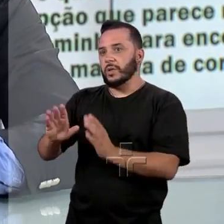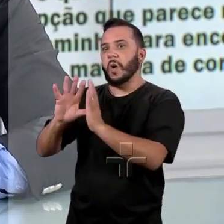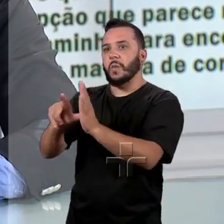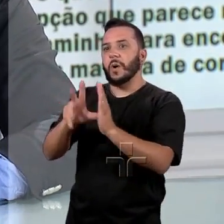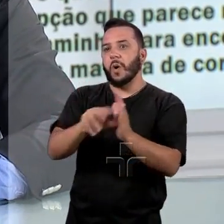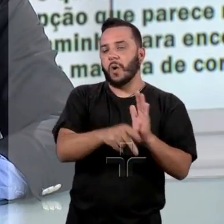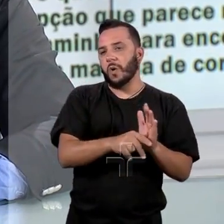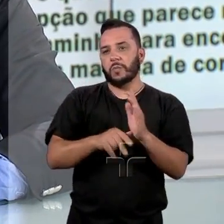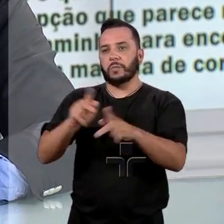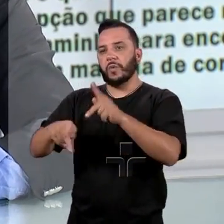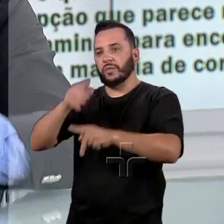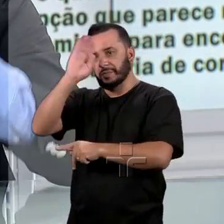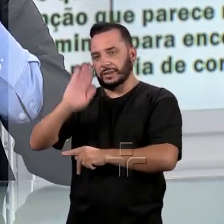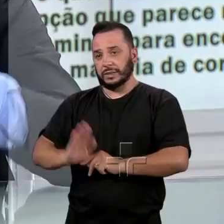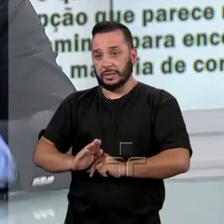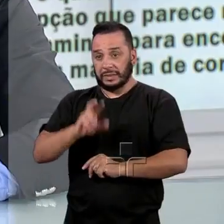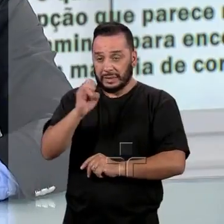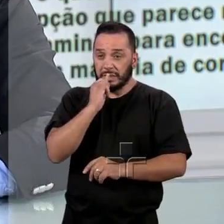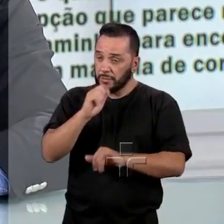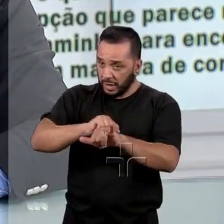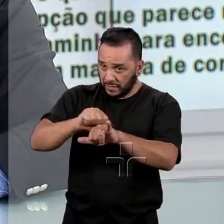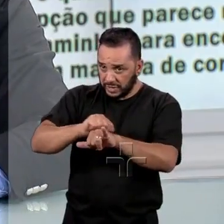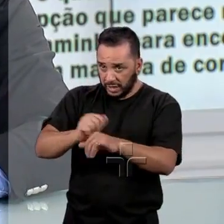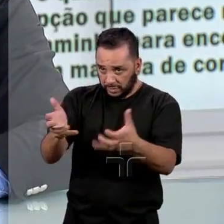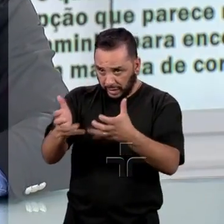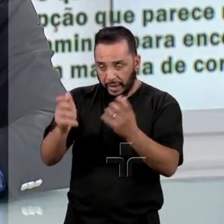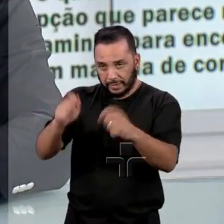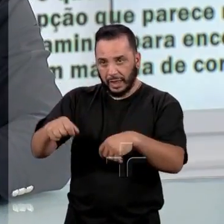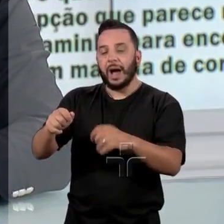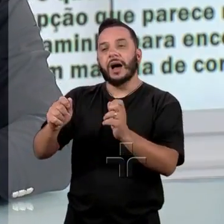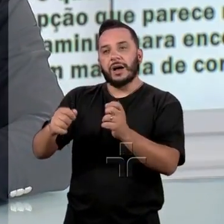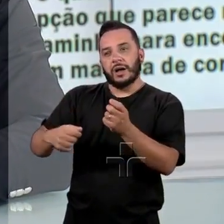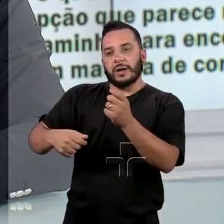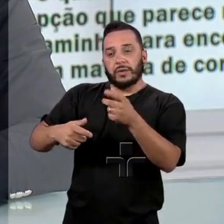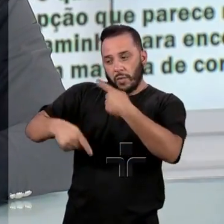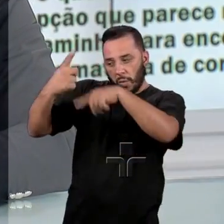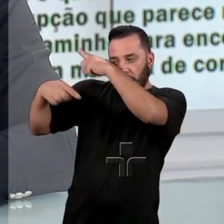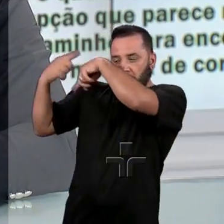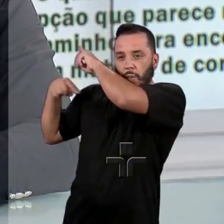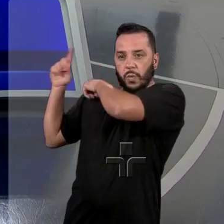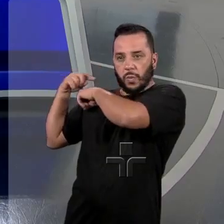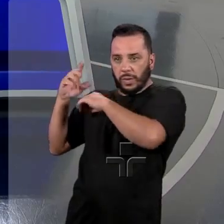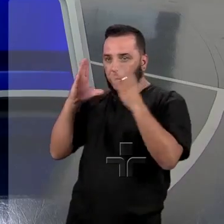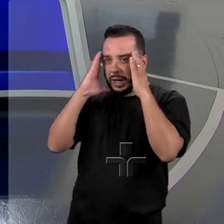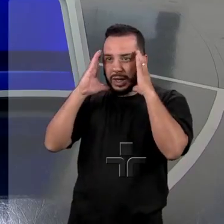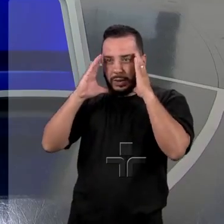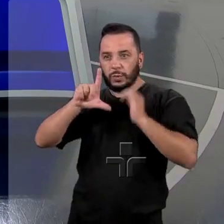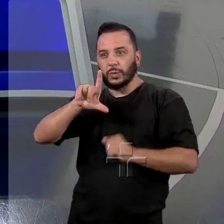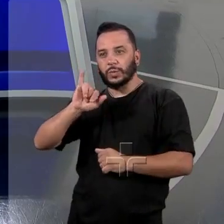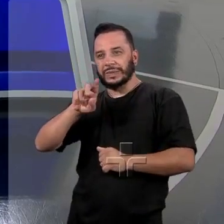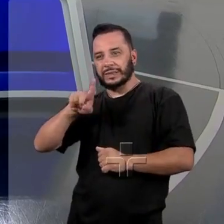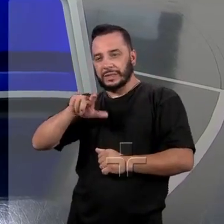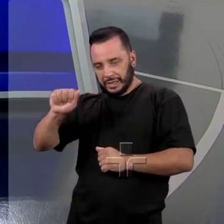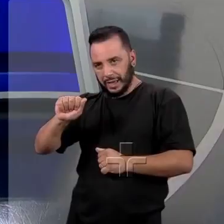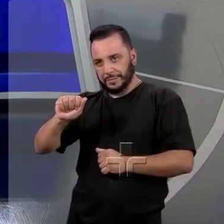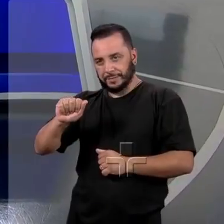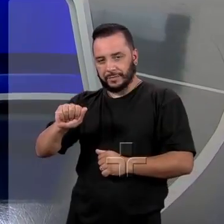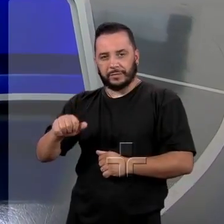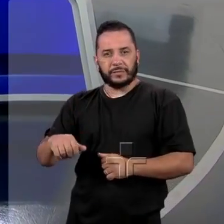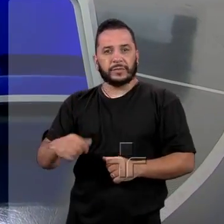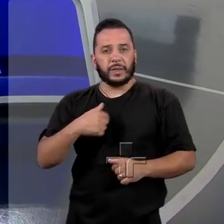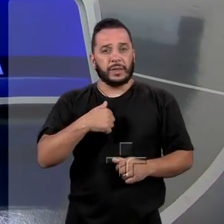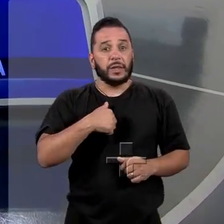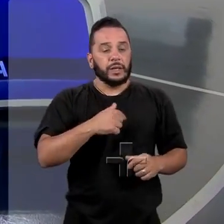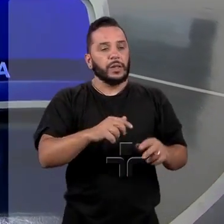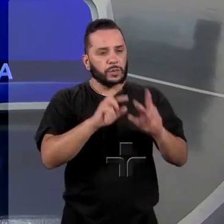a Lava Jato quiser, ela pode voltar no tempo de Luzia, que vai ter muito trabalho para fazer. E tão longe, né? Oxalá ela conseguisse colocar